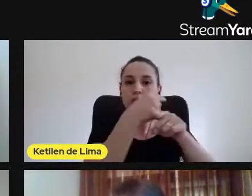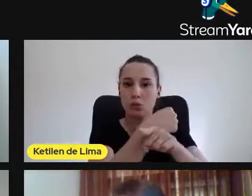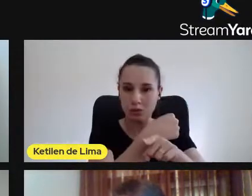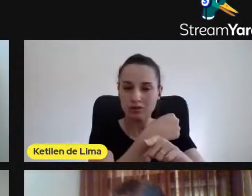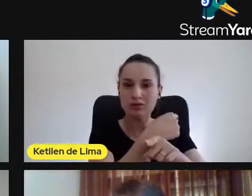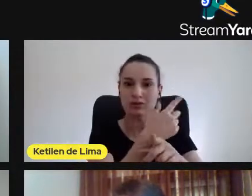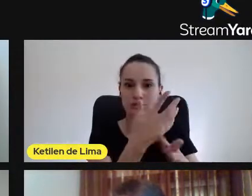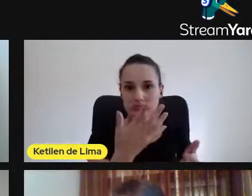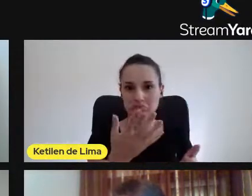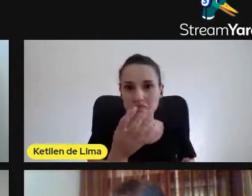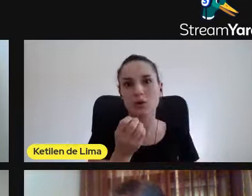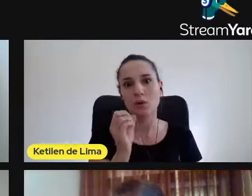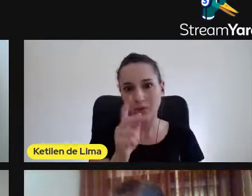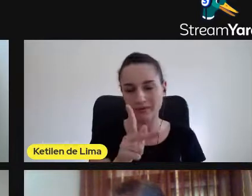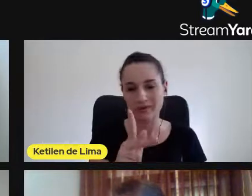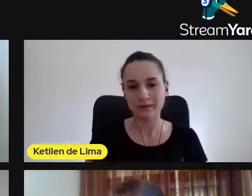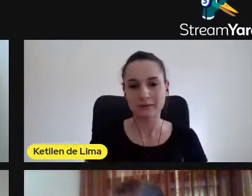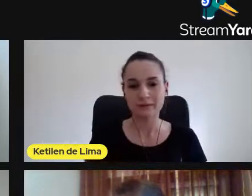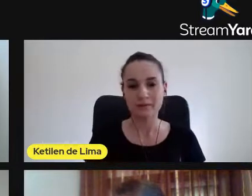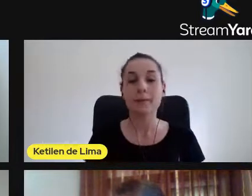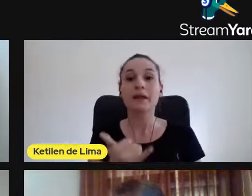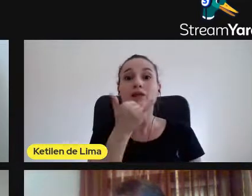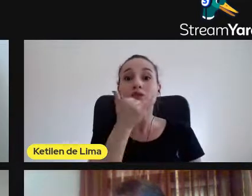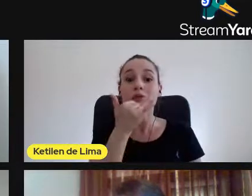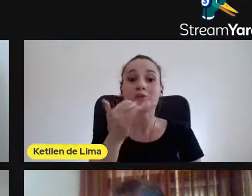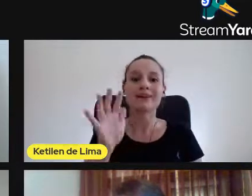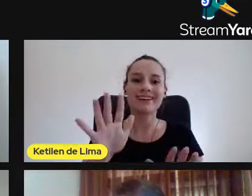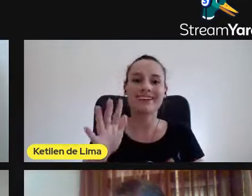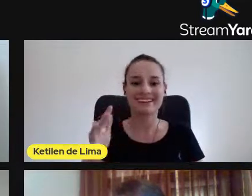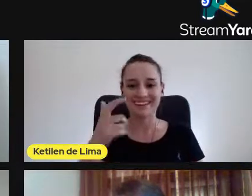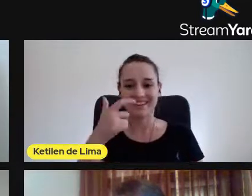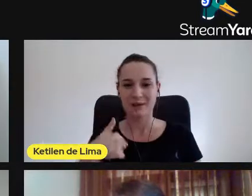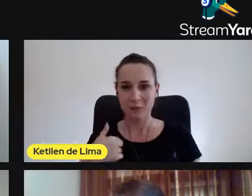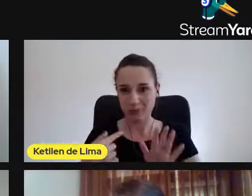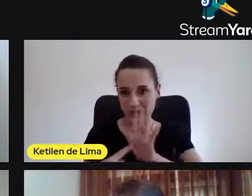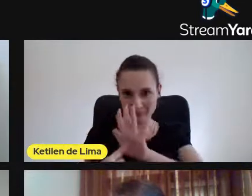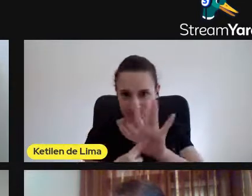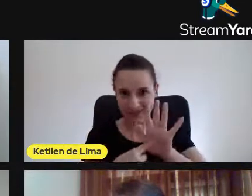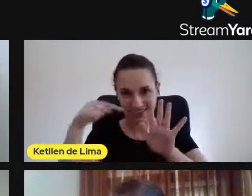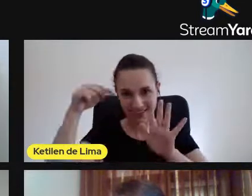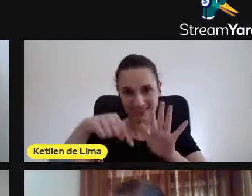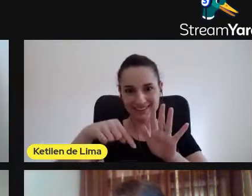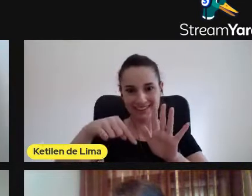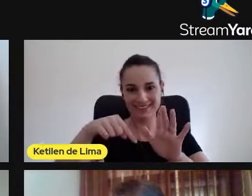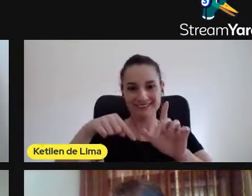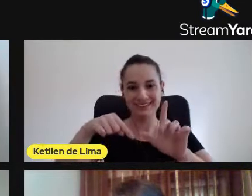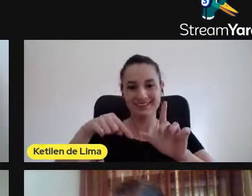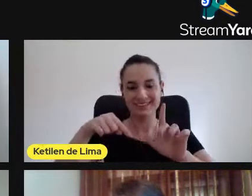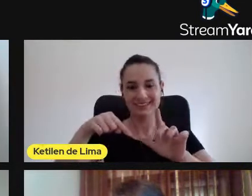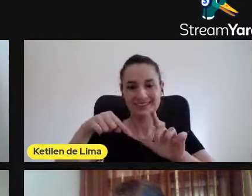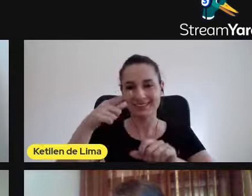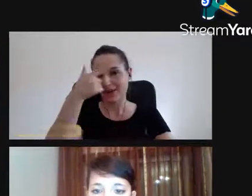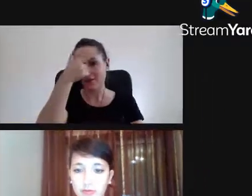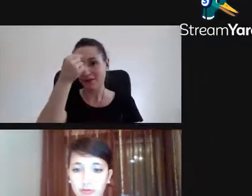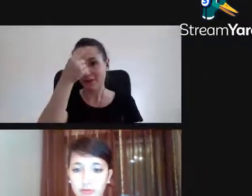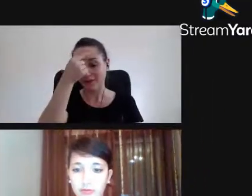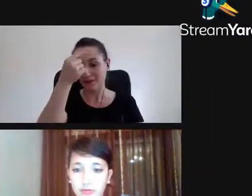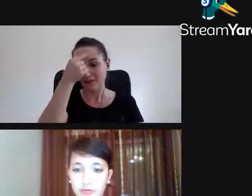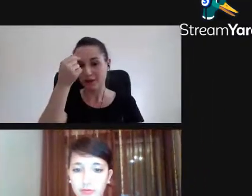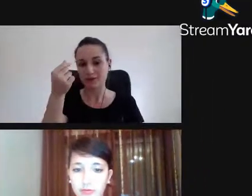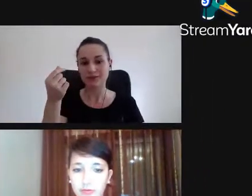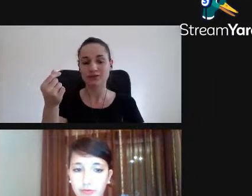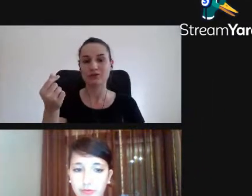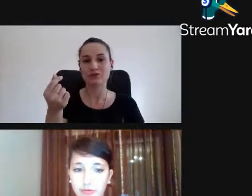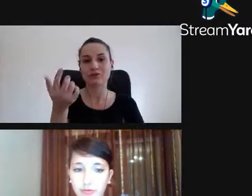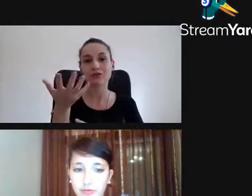sou da pintura. Então, eu faço faculdade de pintura. Então, eu sinto que, pô,